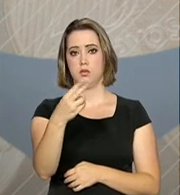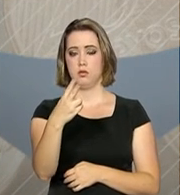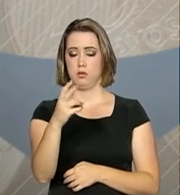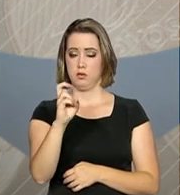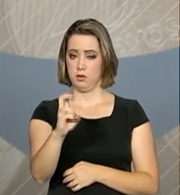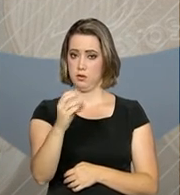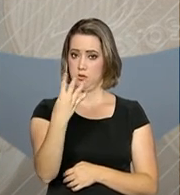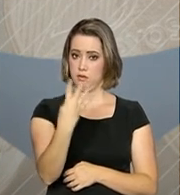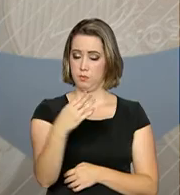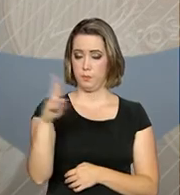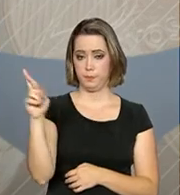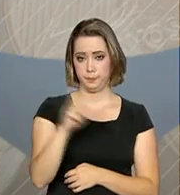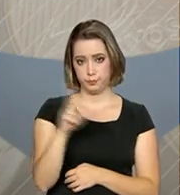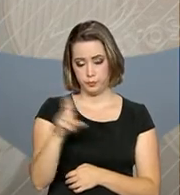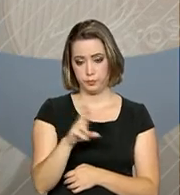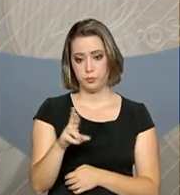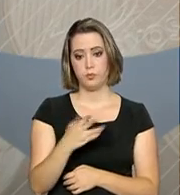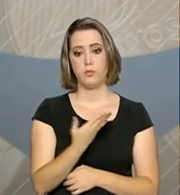R$